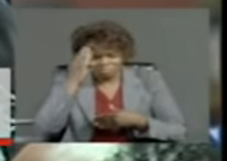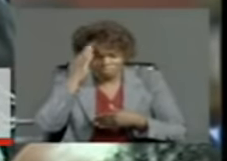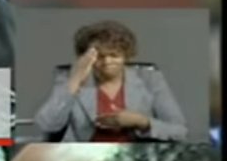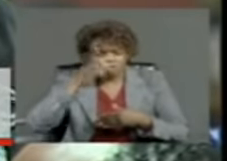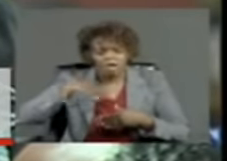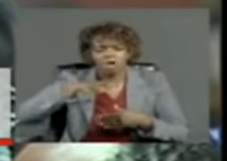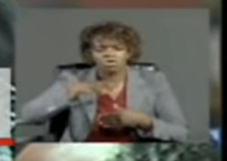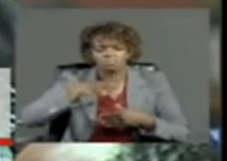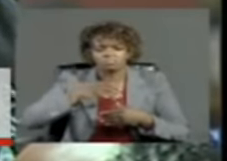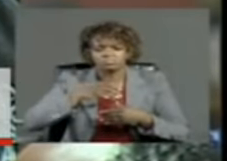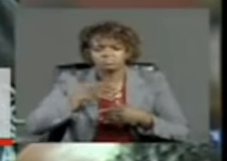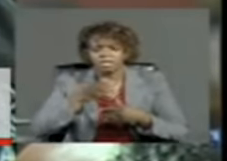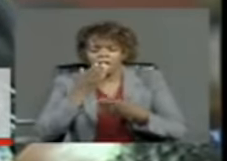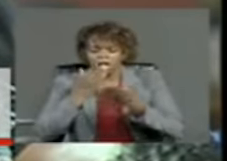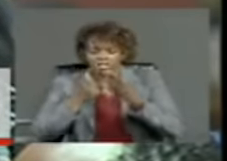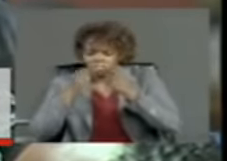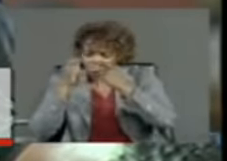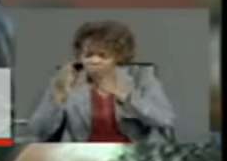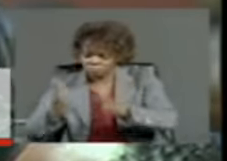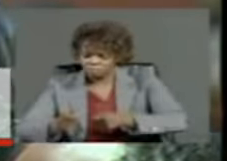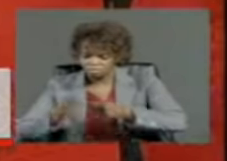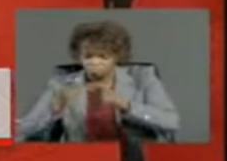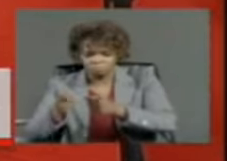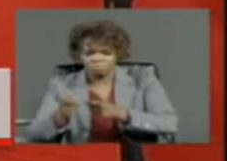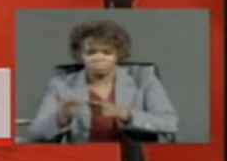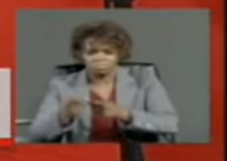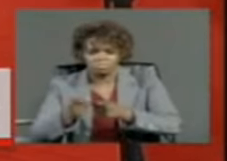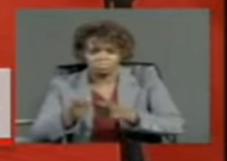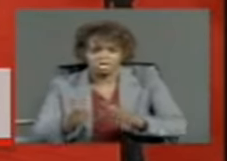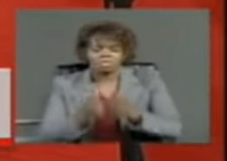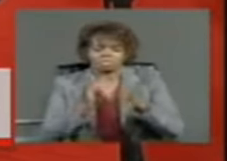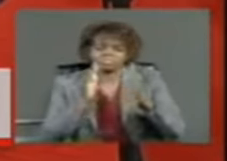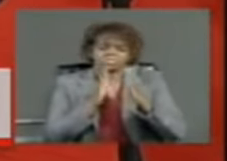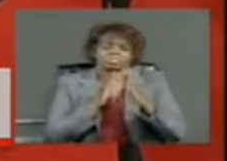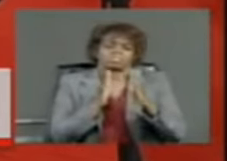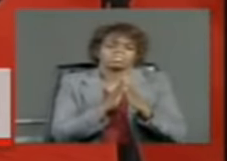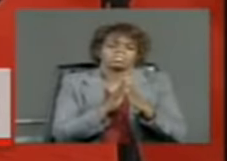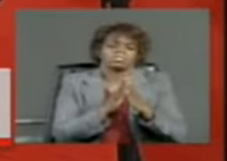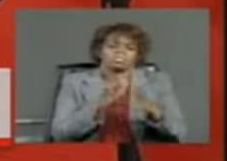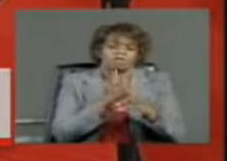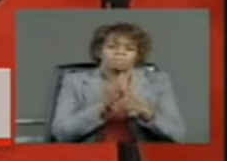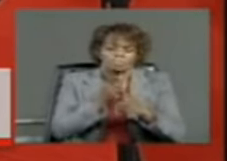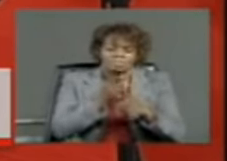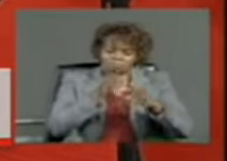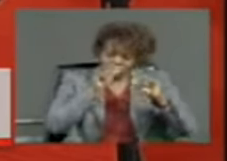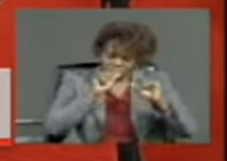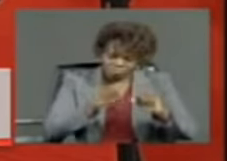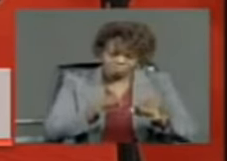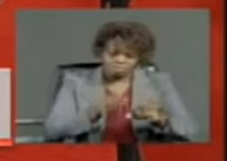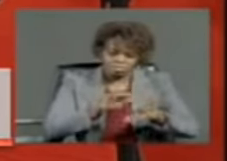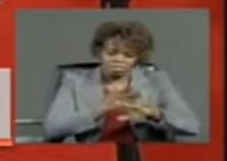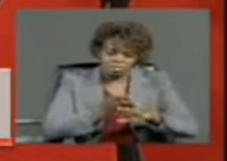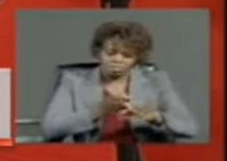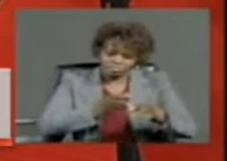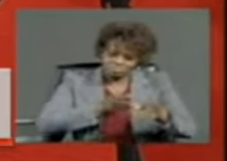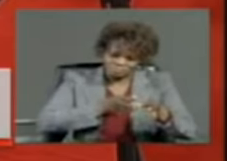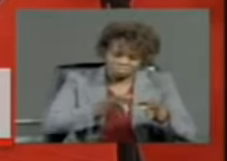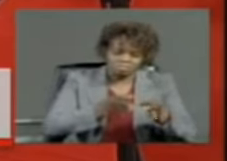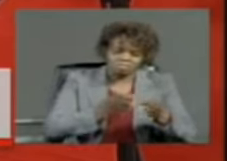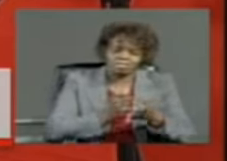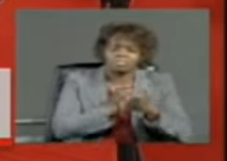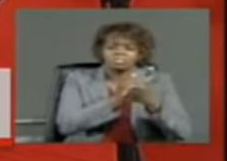pouco melhor a questão da fome que nós enfrentamos, que não é só a fome de manter o estômago cheio, mas outras fomes que